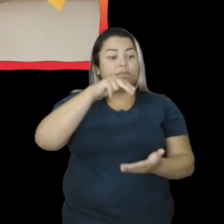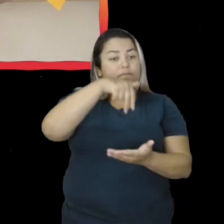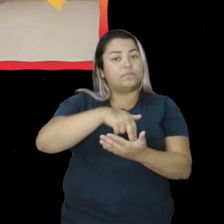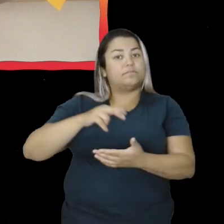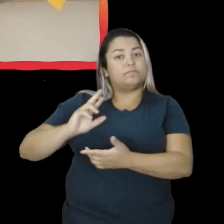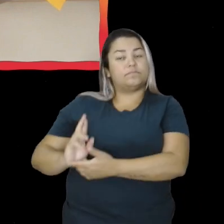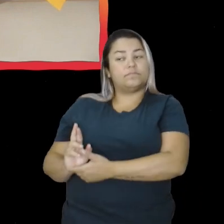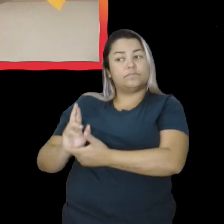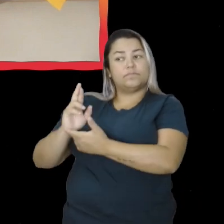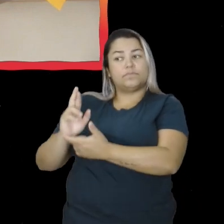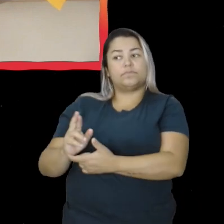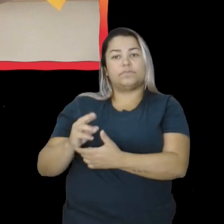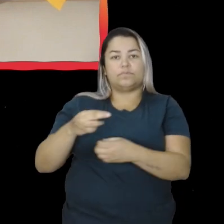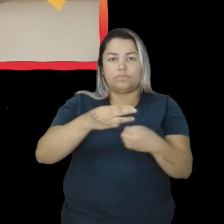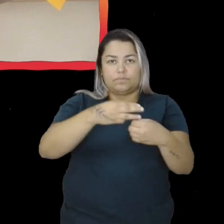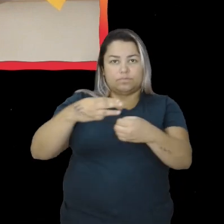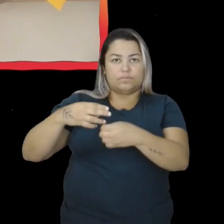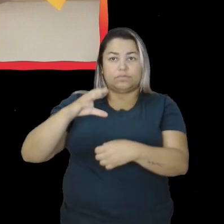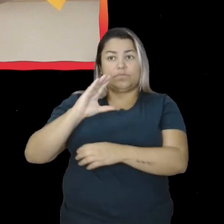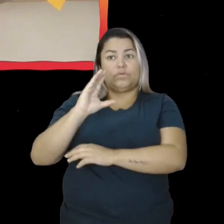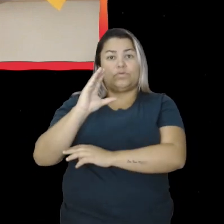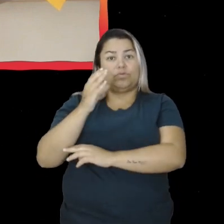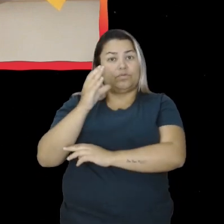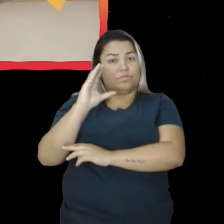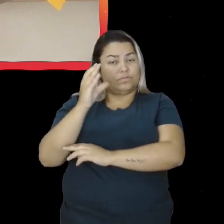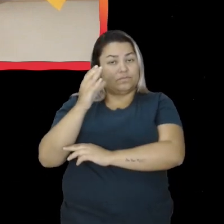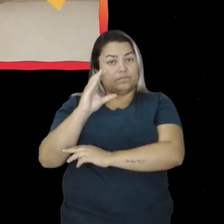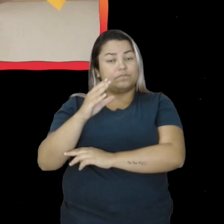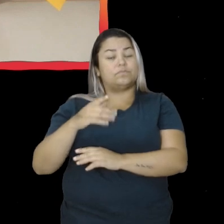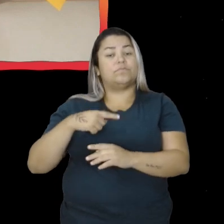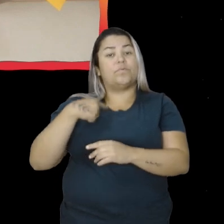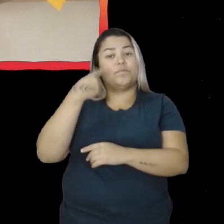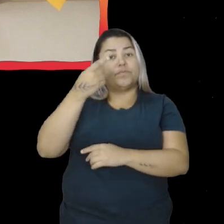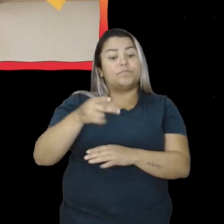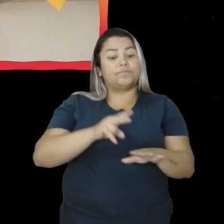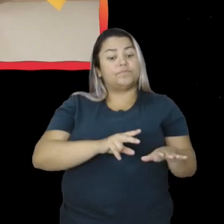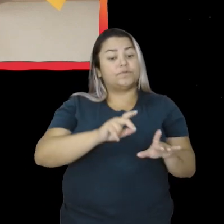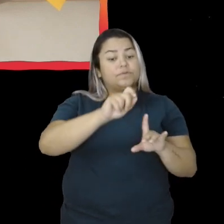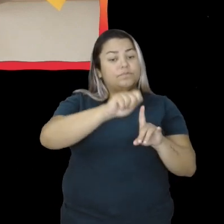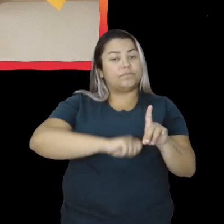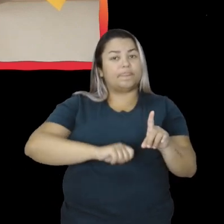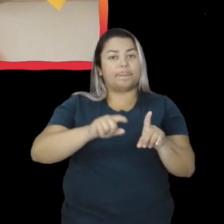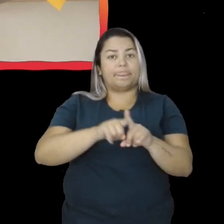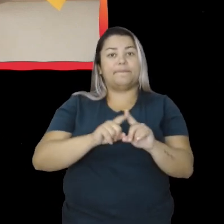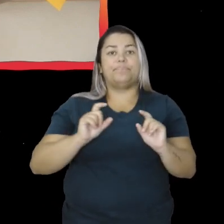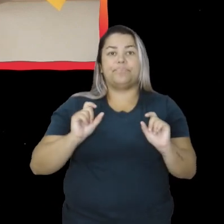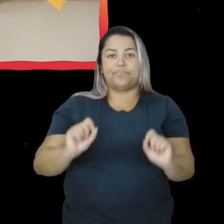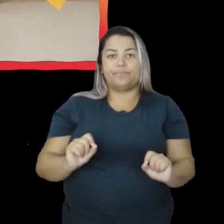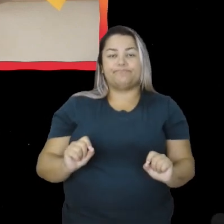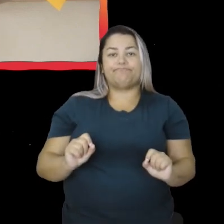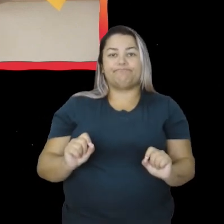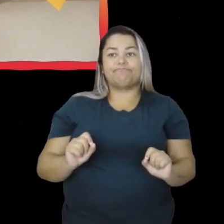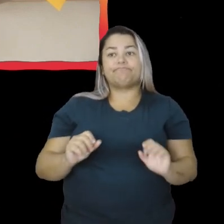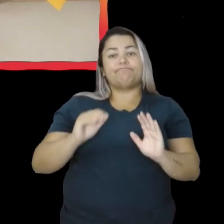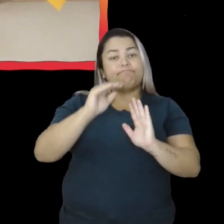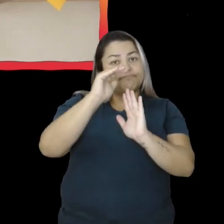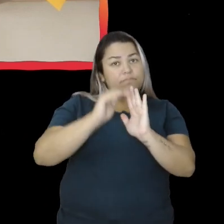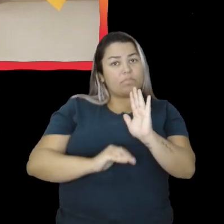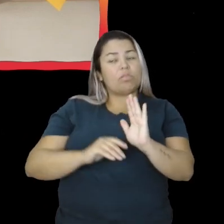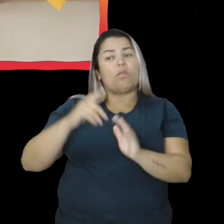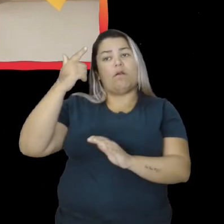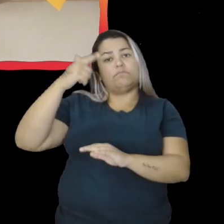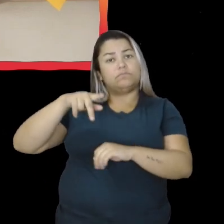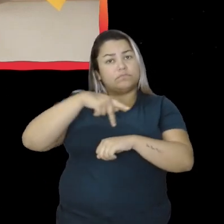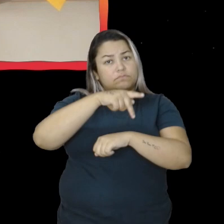o Brasil no Chile agora no próximo mês, porque essa pauta da educação climática nas escolas é uma pauta